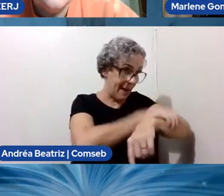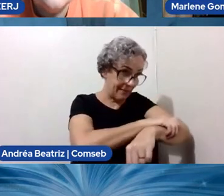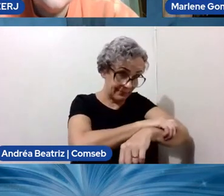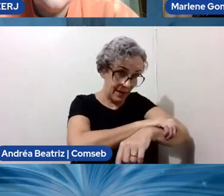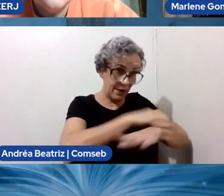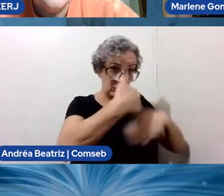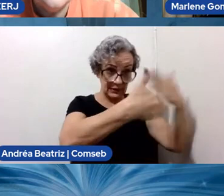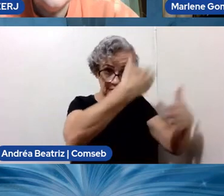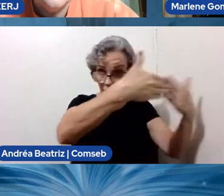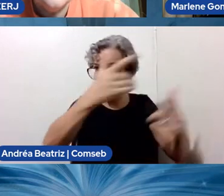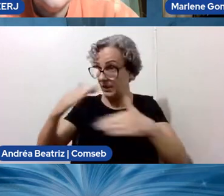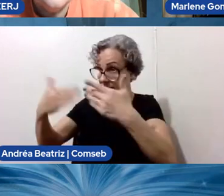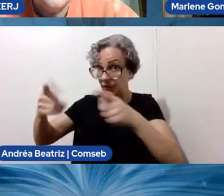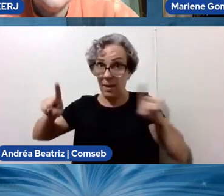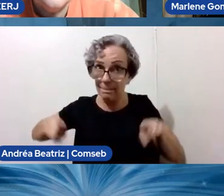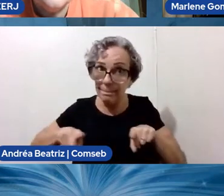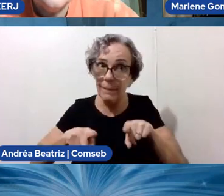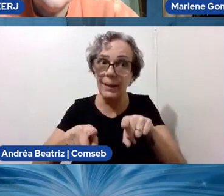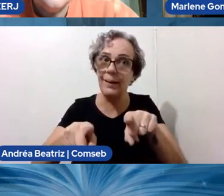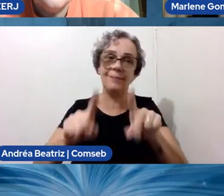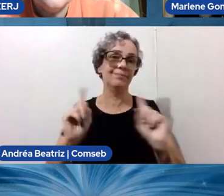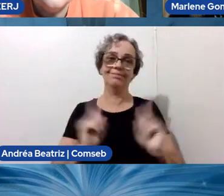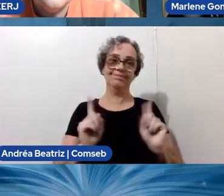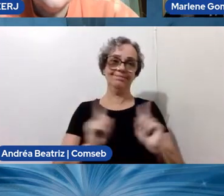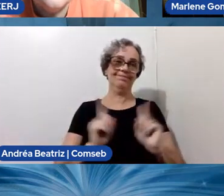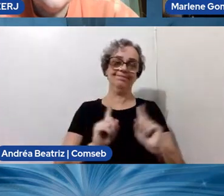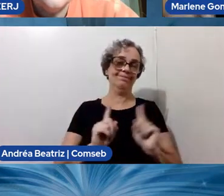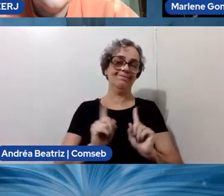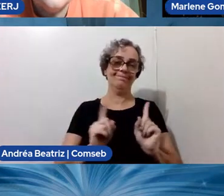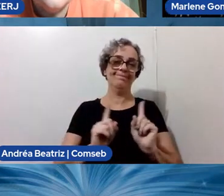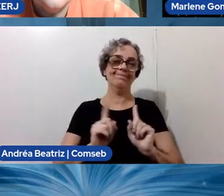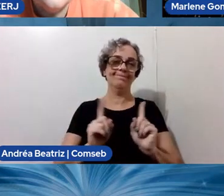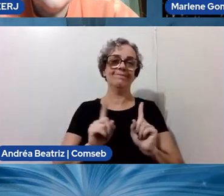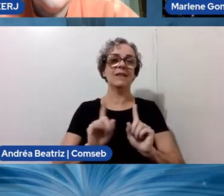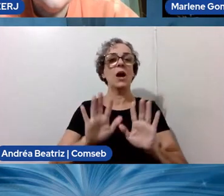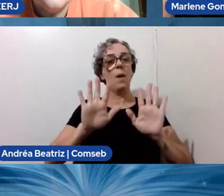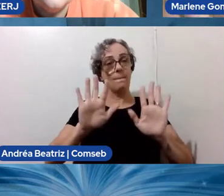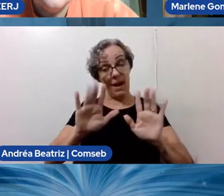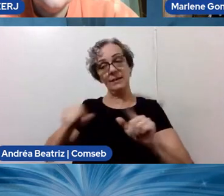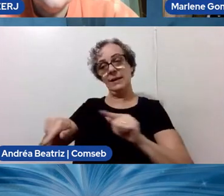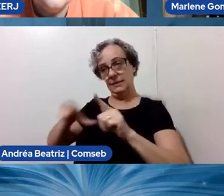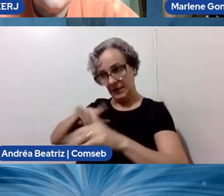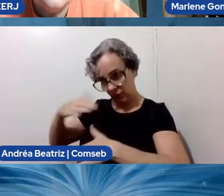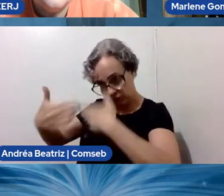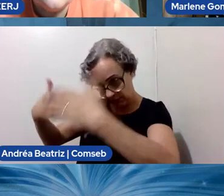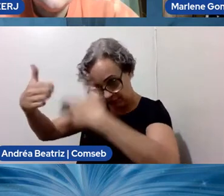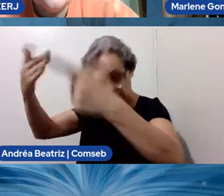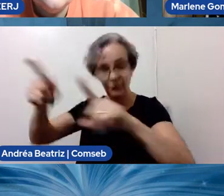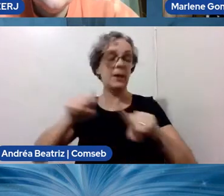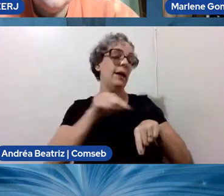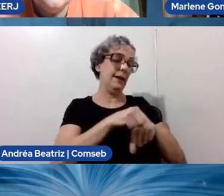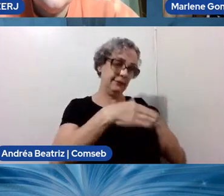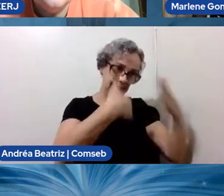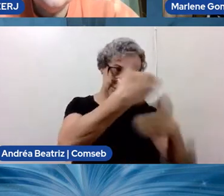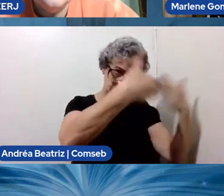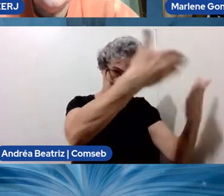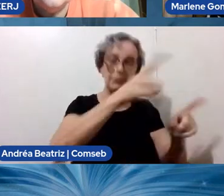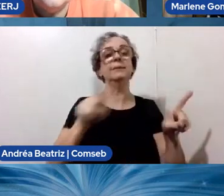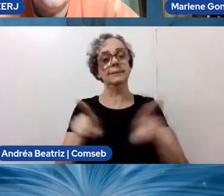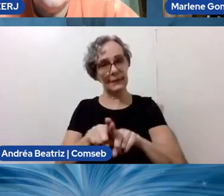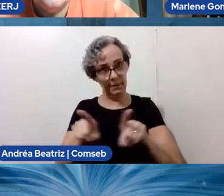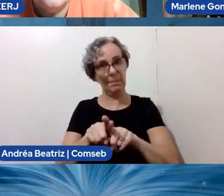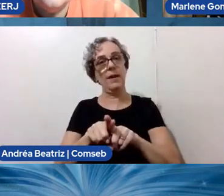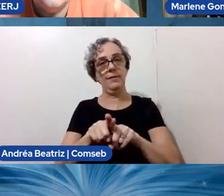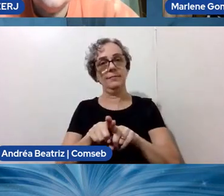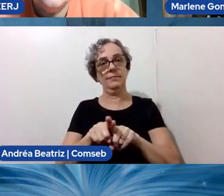gente perceber o quanto que o princípio espiritual está presente, né, no desenvolvimento material também. Muito bem.